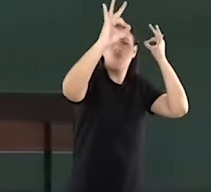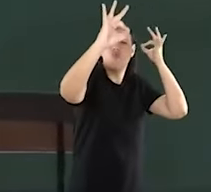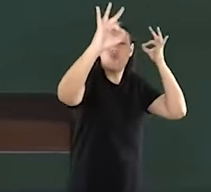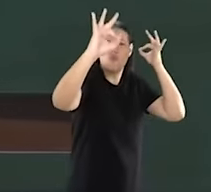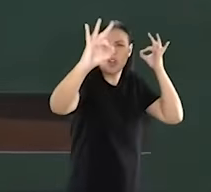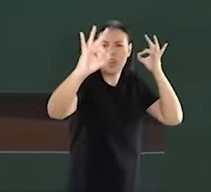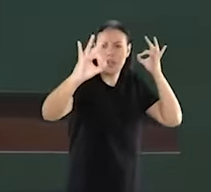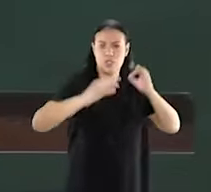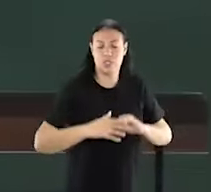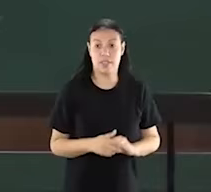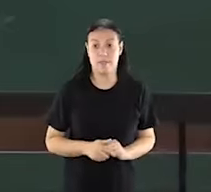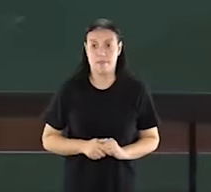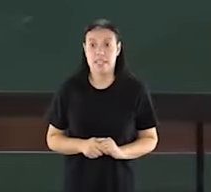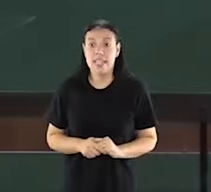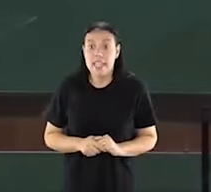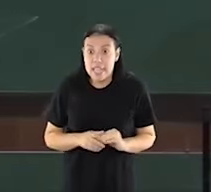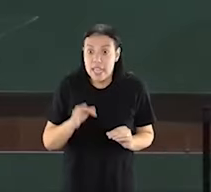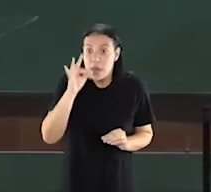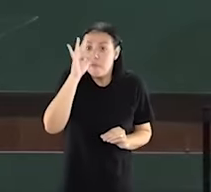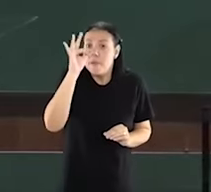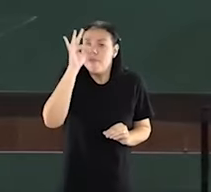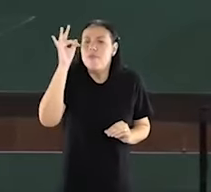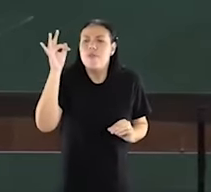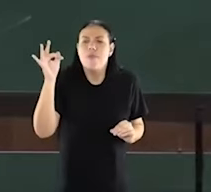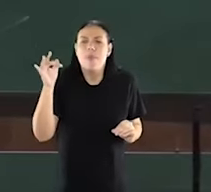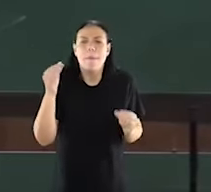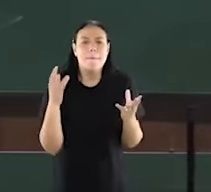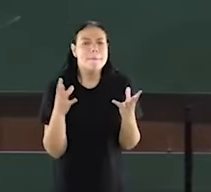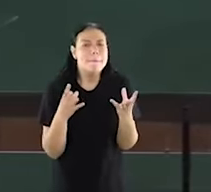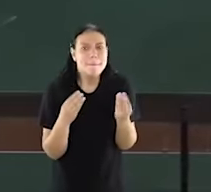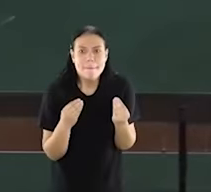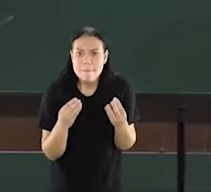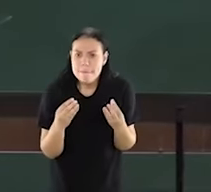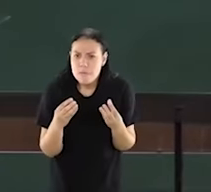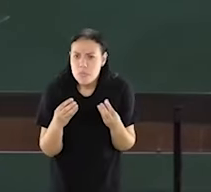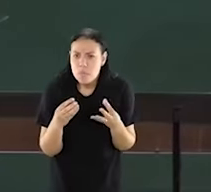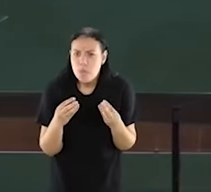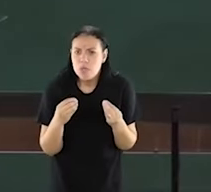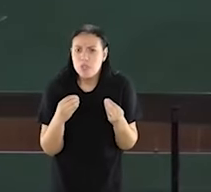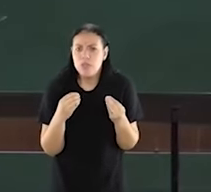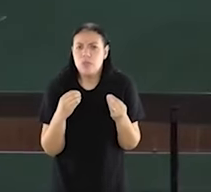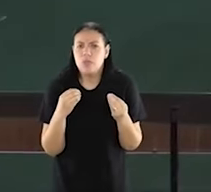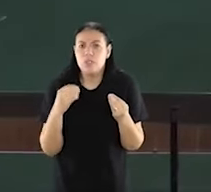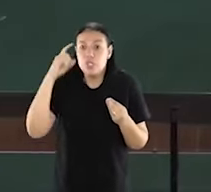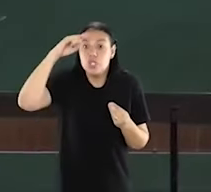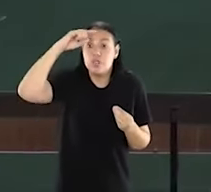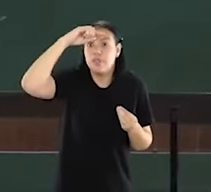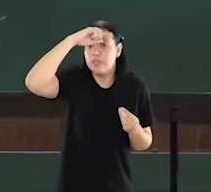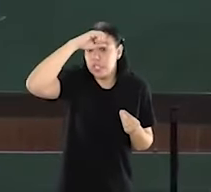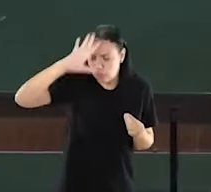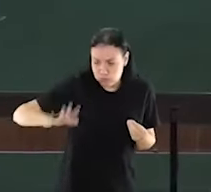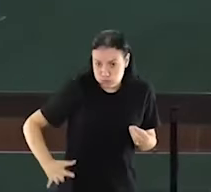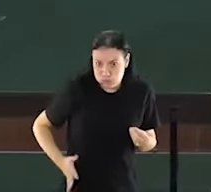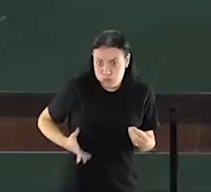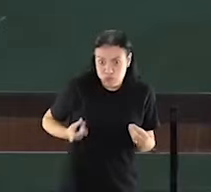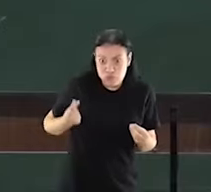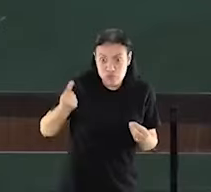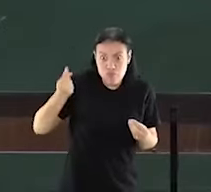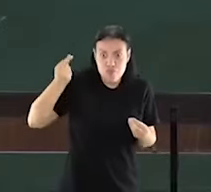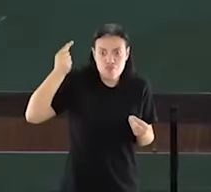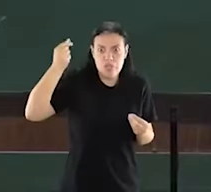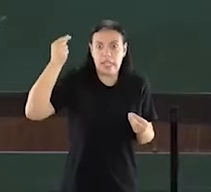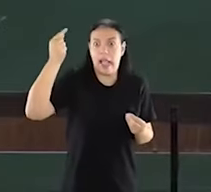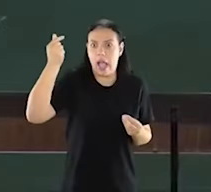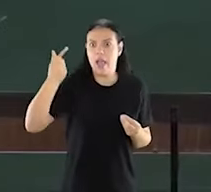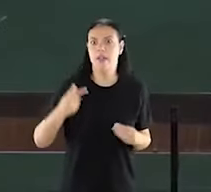transportado. Portanto, esse perfume, além de ser preciosíssimo, era caríssimo e era